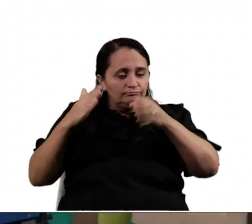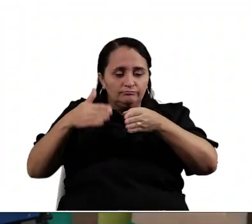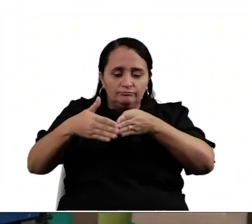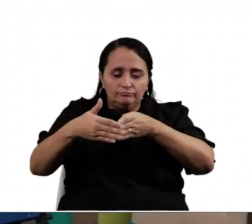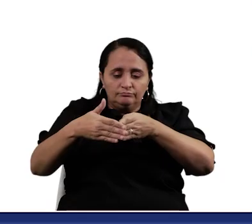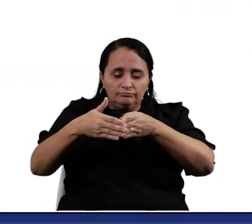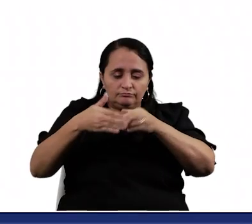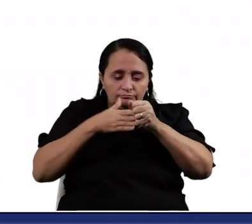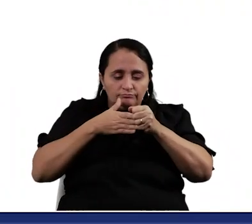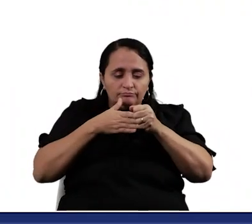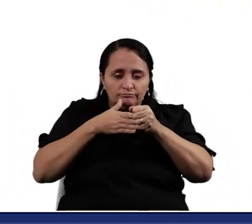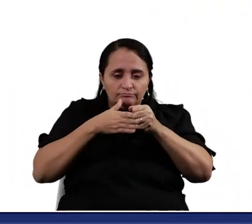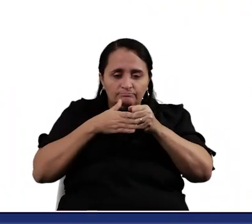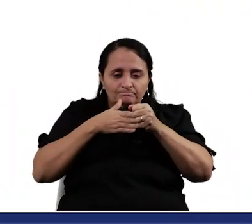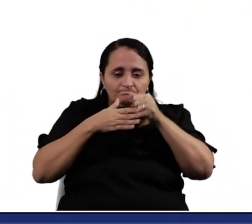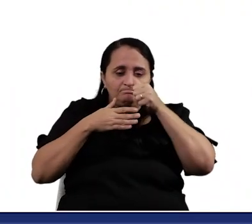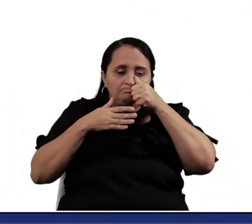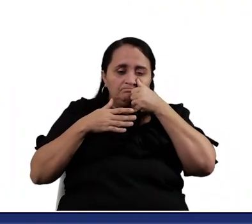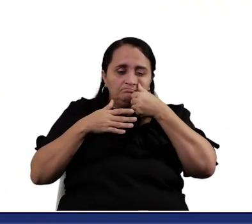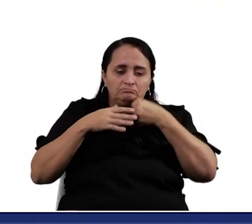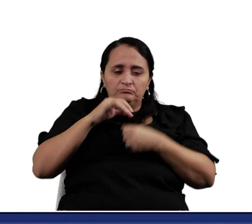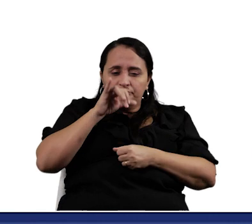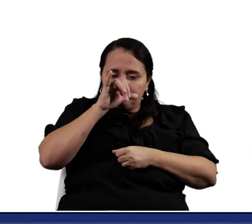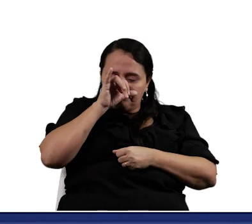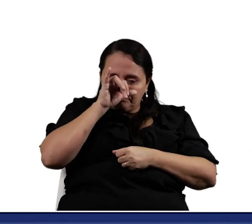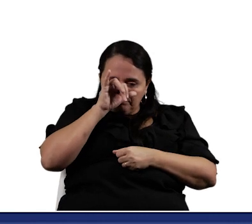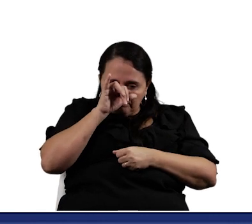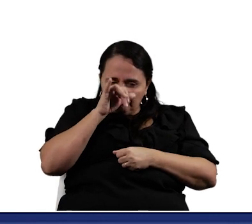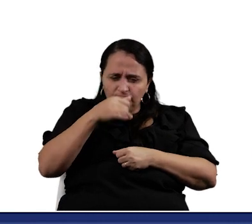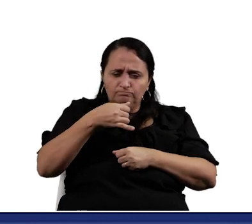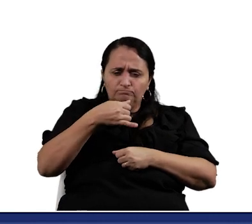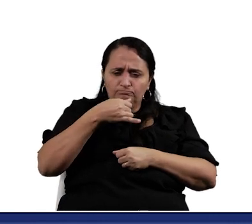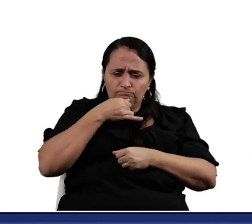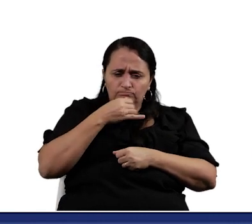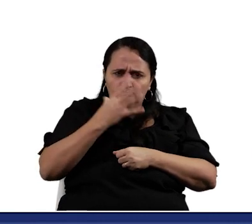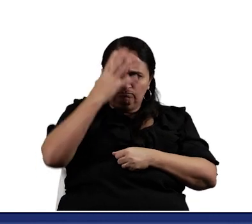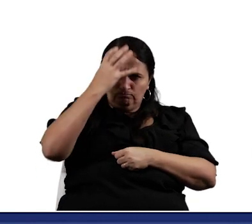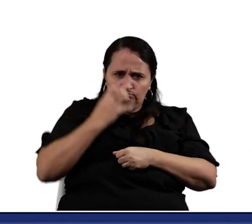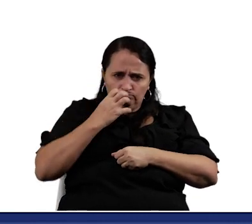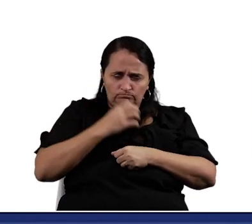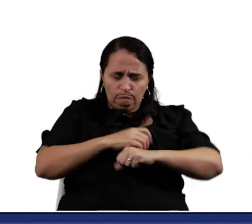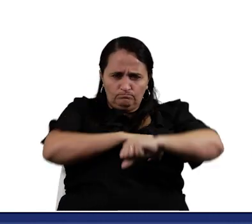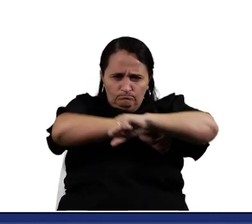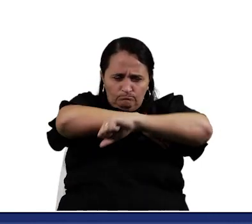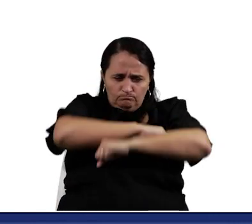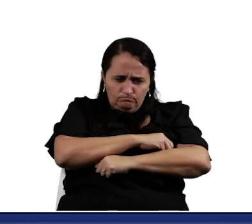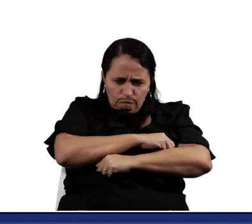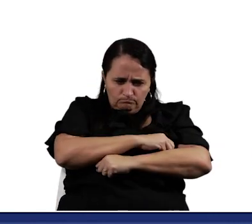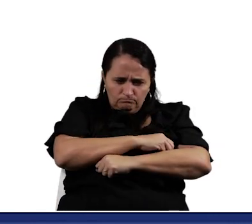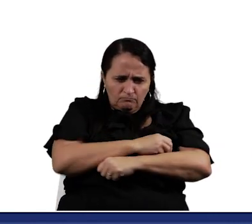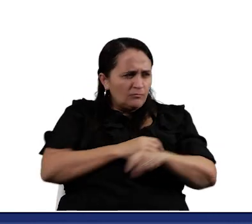Coitadinho do porquinho. Zangou-se o porco com o milhafre, dizendo que tinha querido